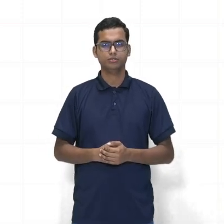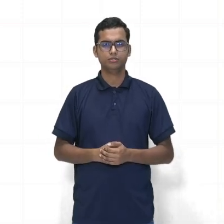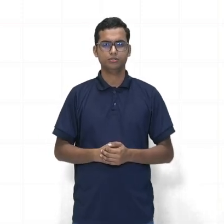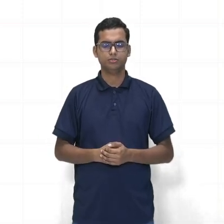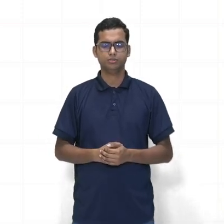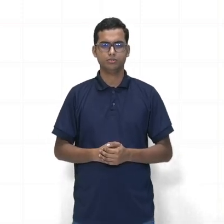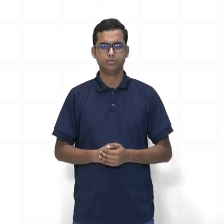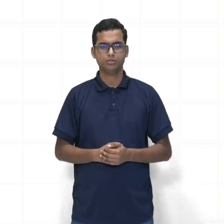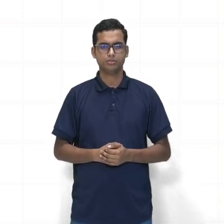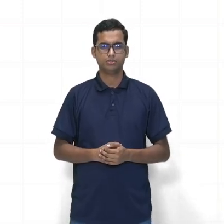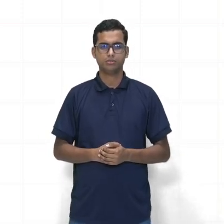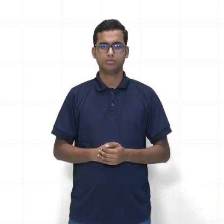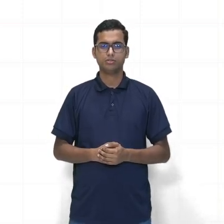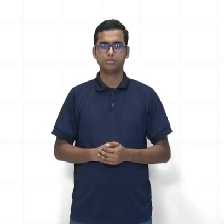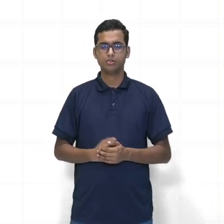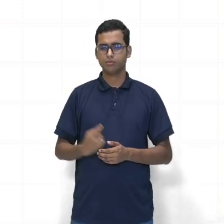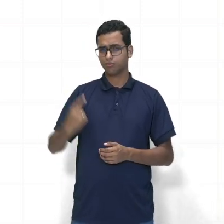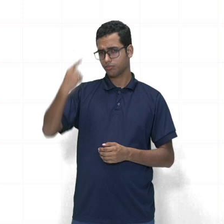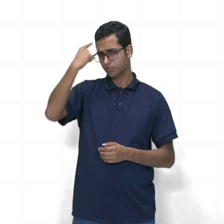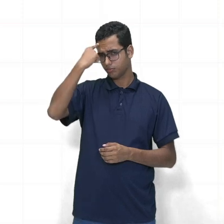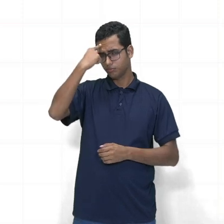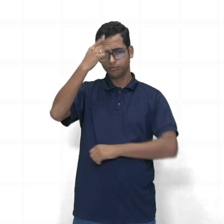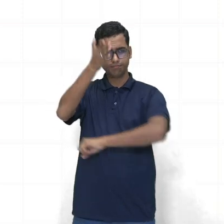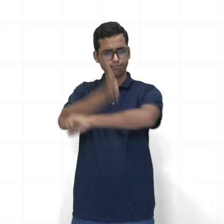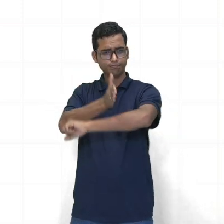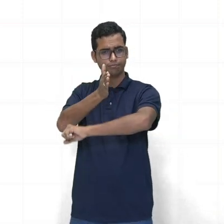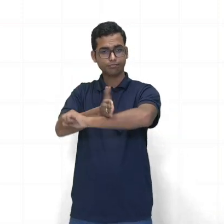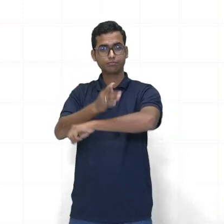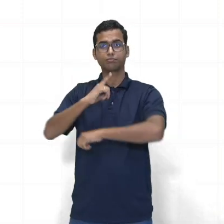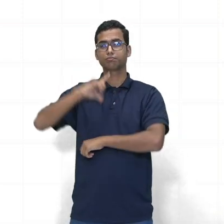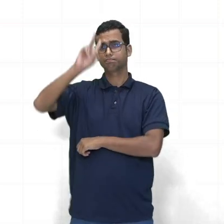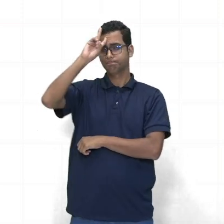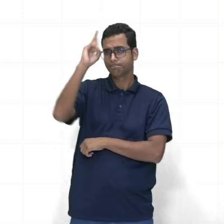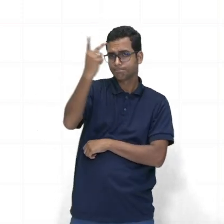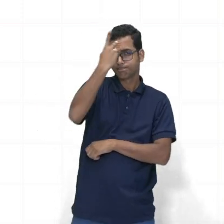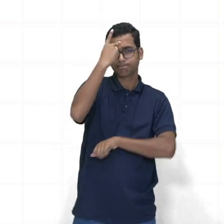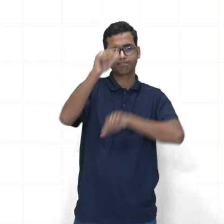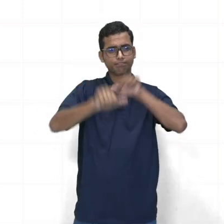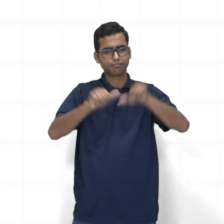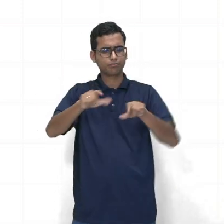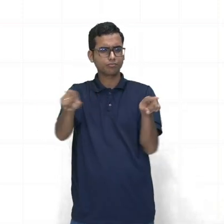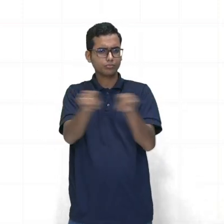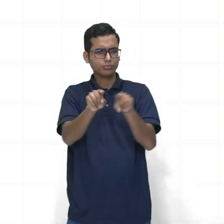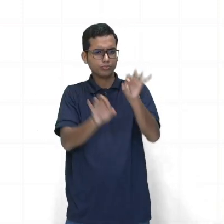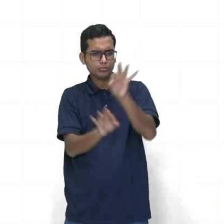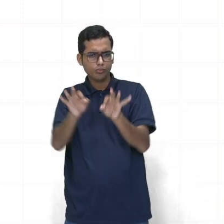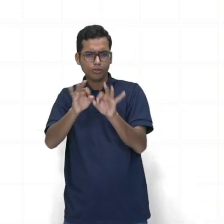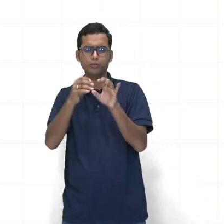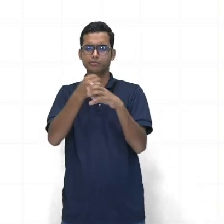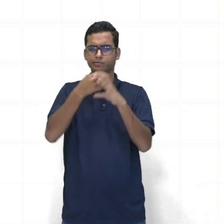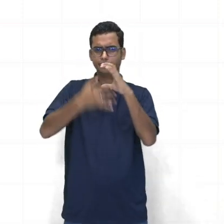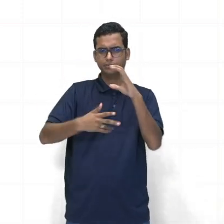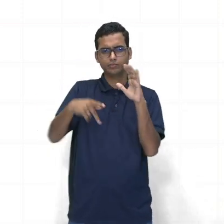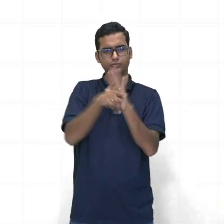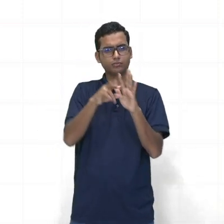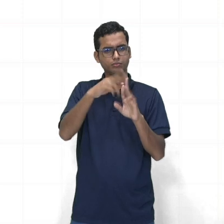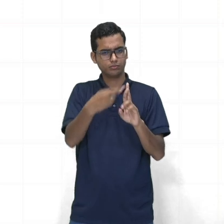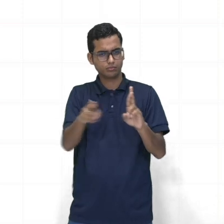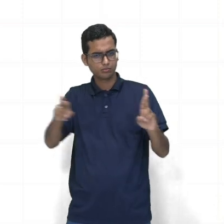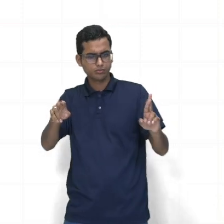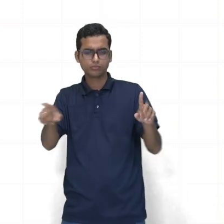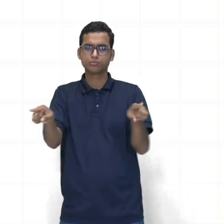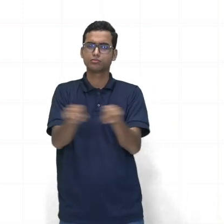pensamento medieval, ou seja, aquele pensamento voltado para as características religiosas. Vai ter a